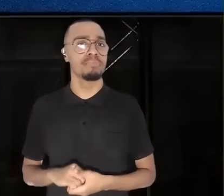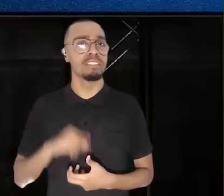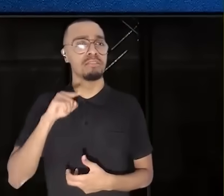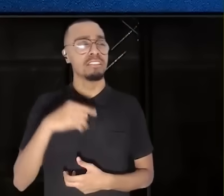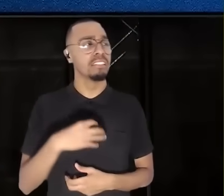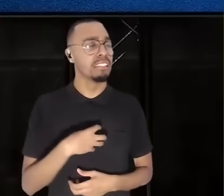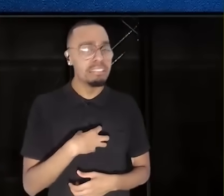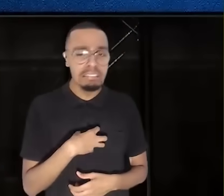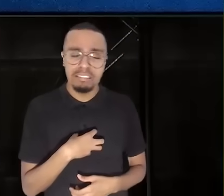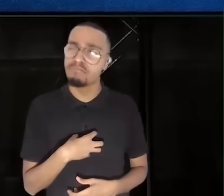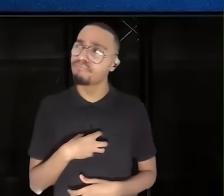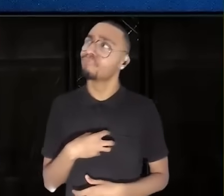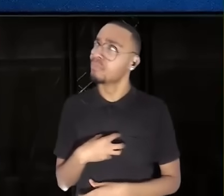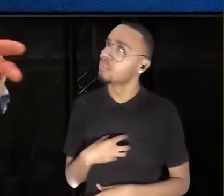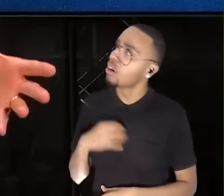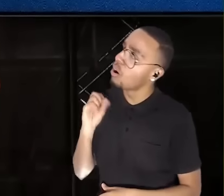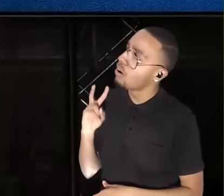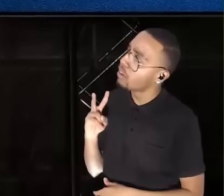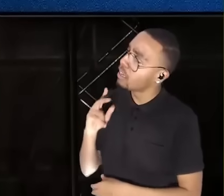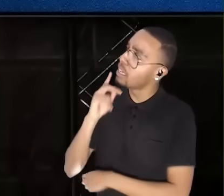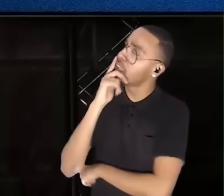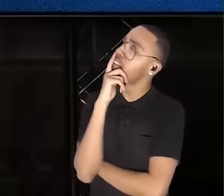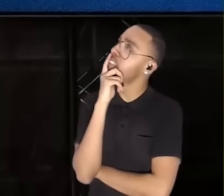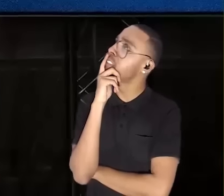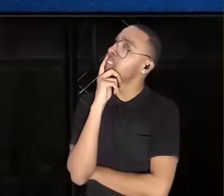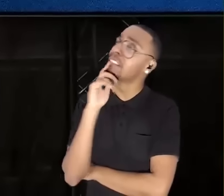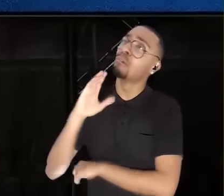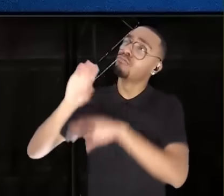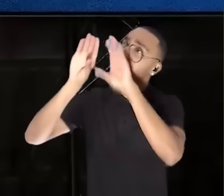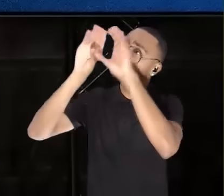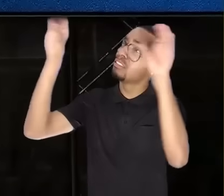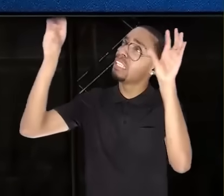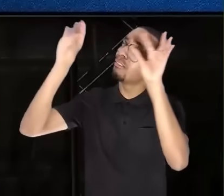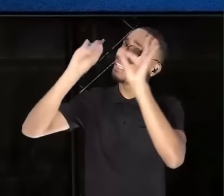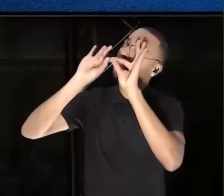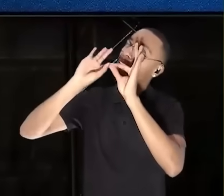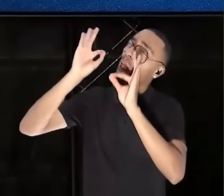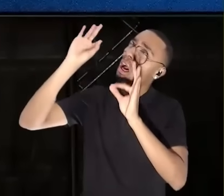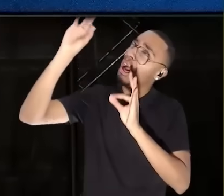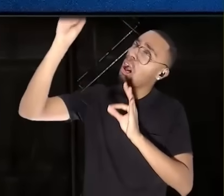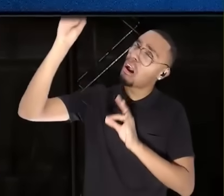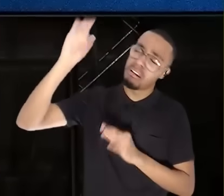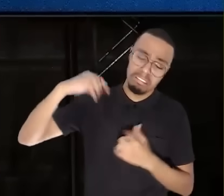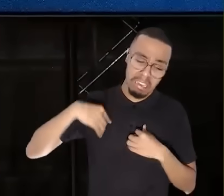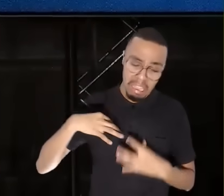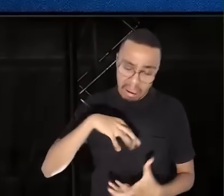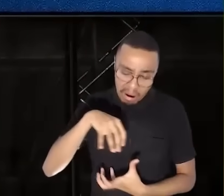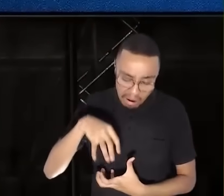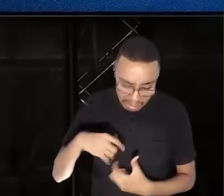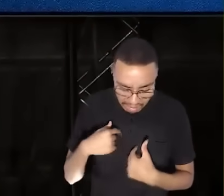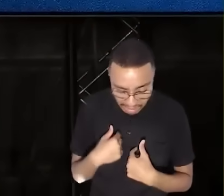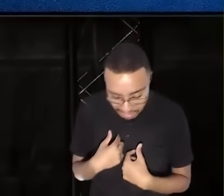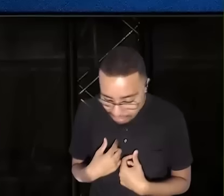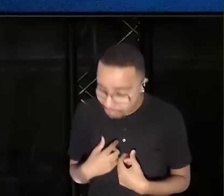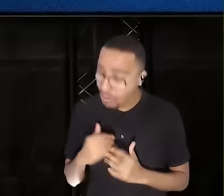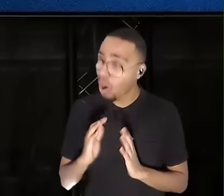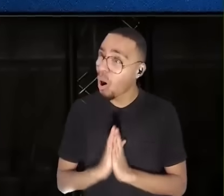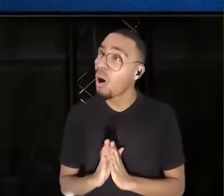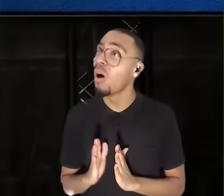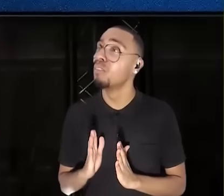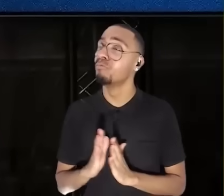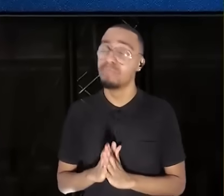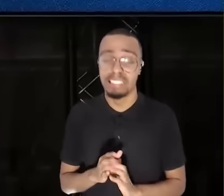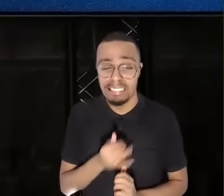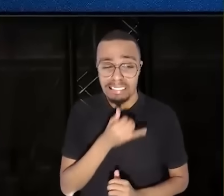céu. Eu não consigo enxergar isso, pastor. Eu oro, mas me canso. Eu oro, mas desanimo. Eu venho